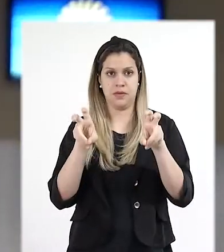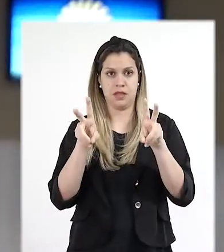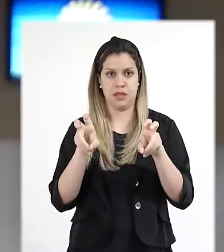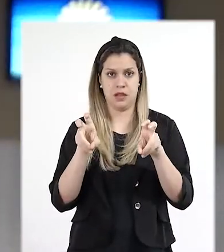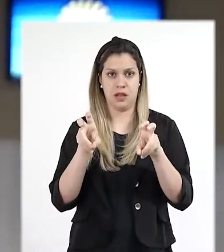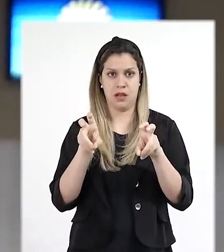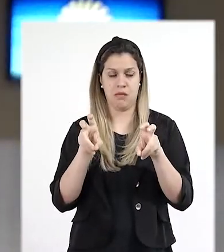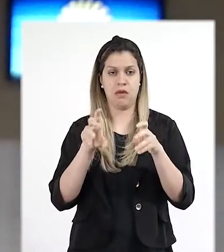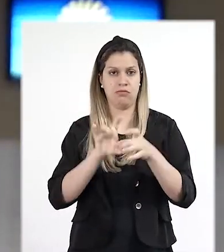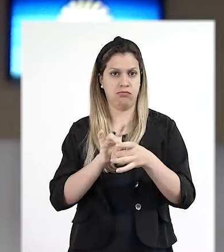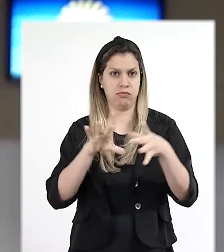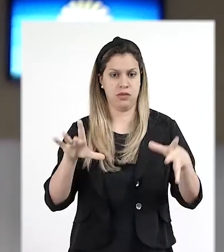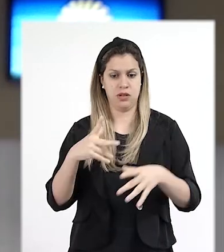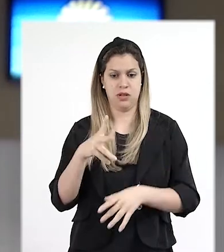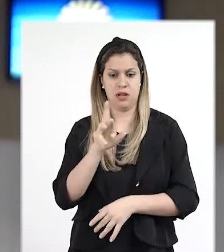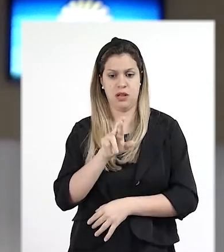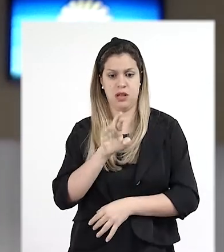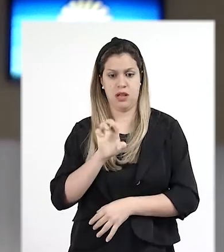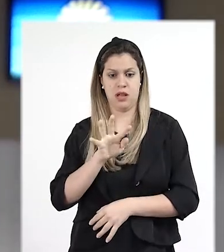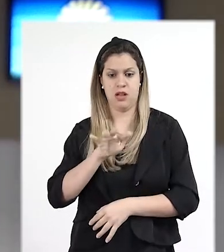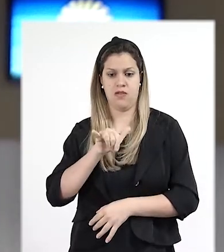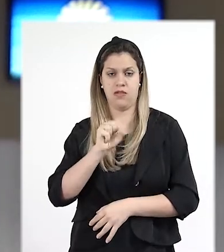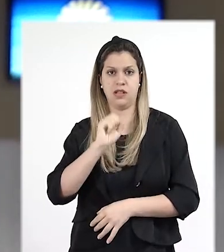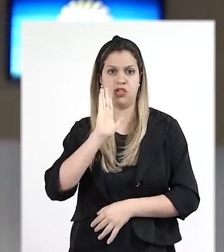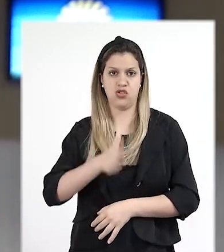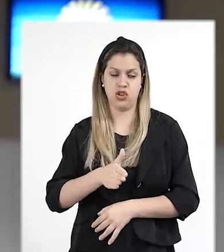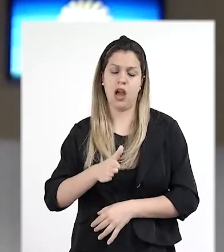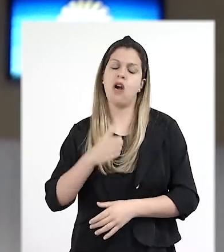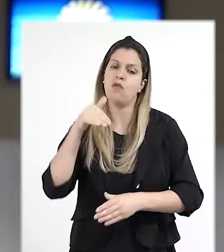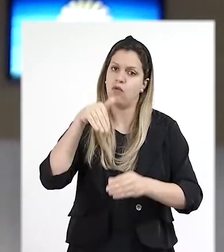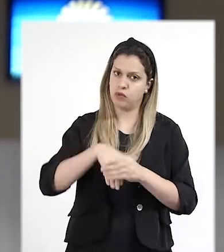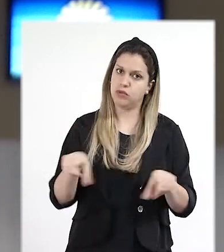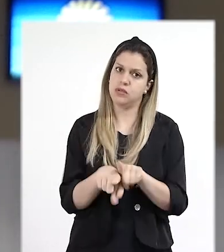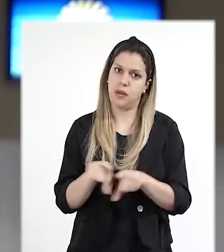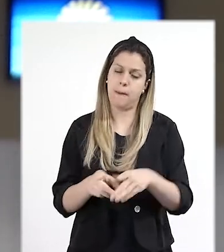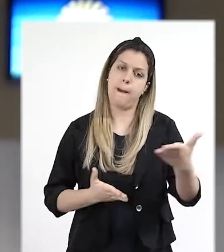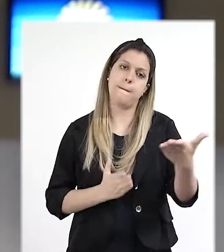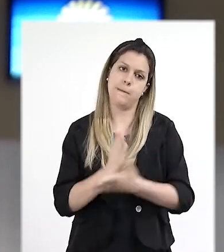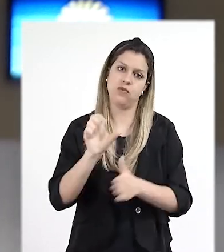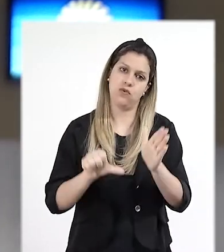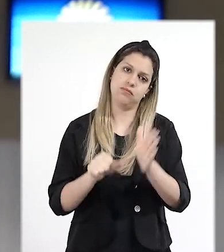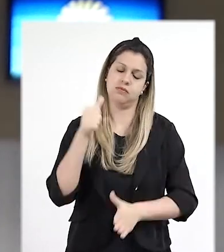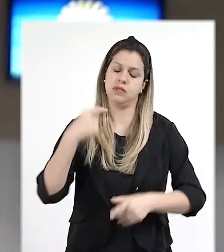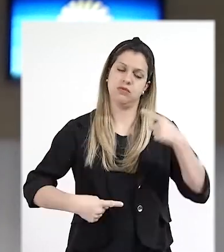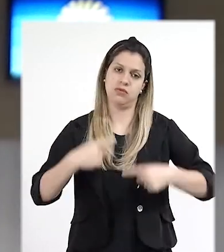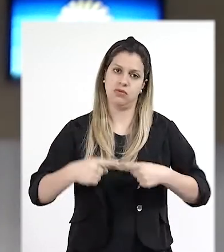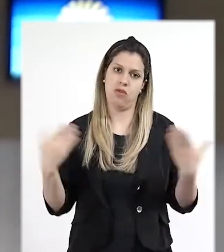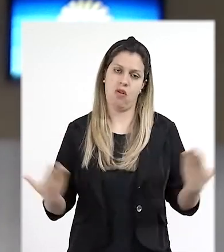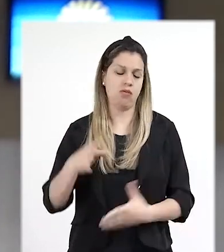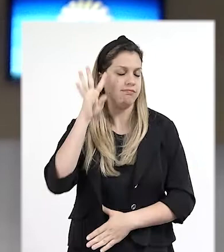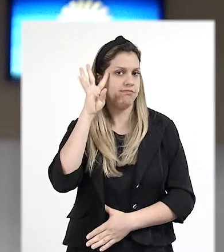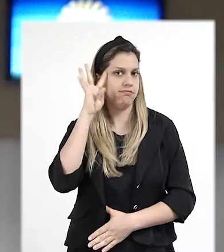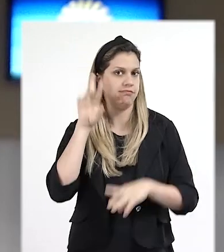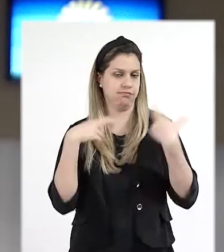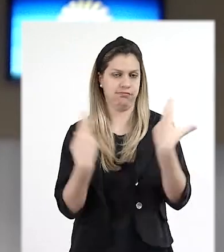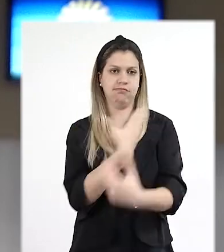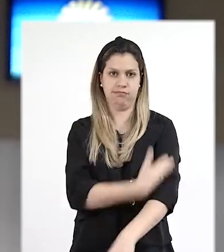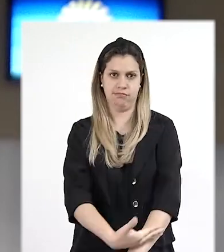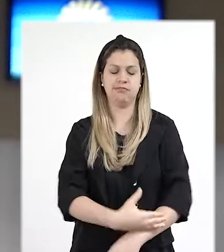sobre a prorrogação do Refis foi votado e aprovado em primeira votação na sessão desta quarta-feira.